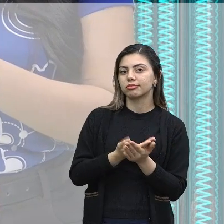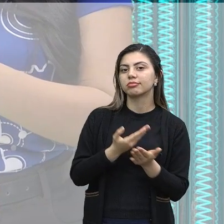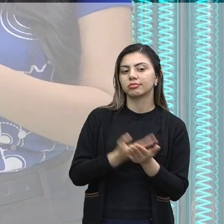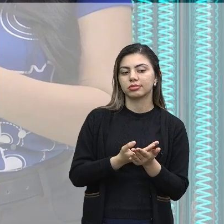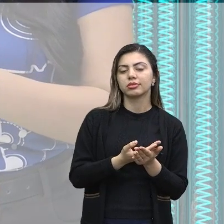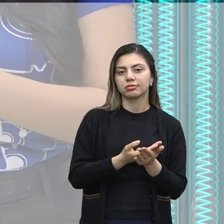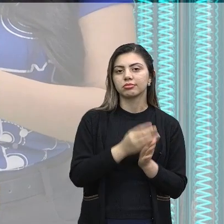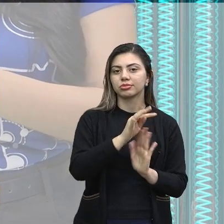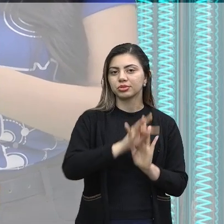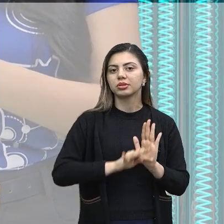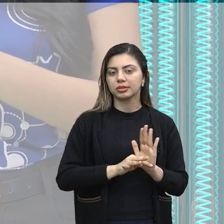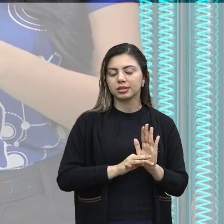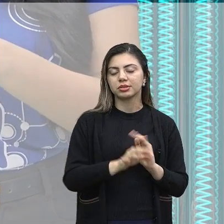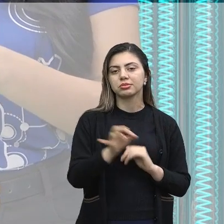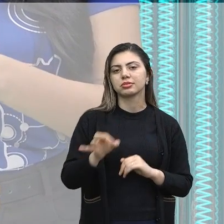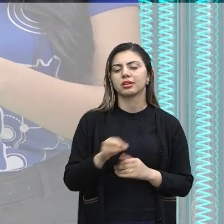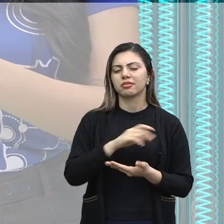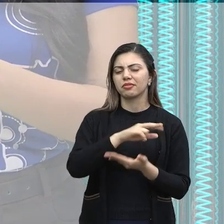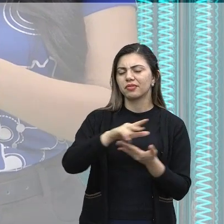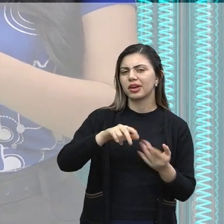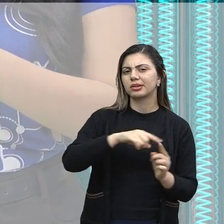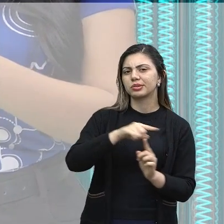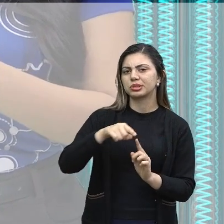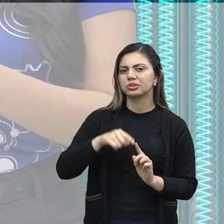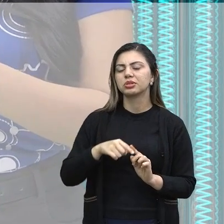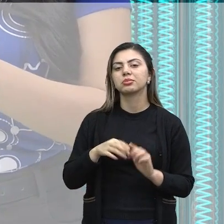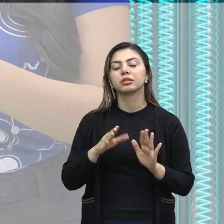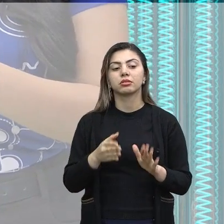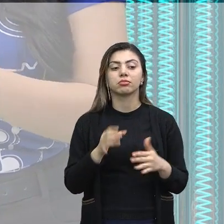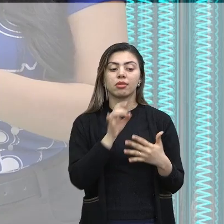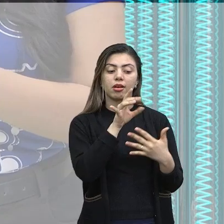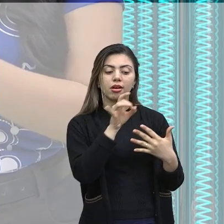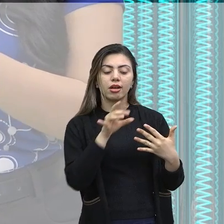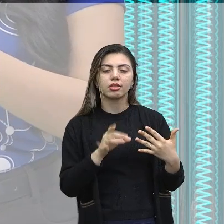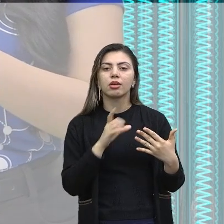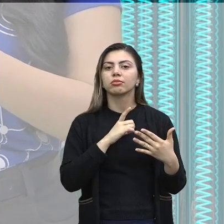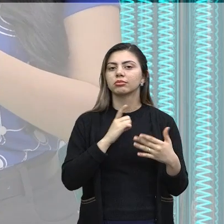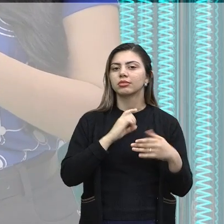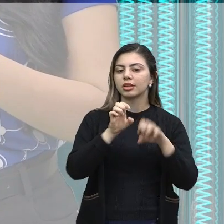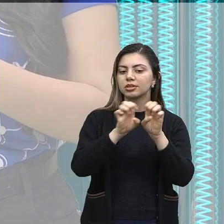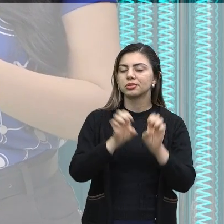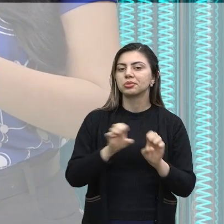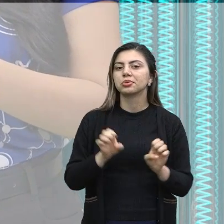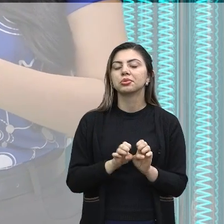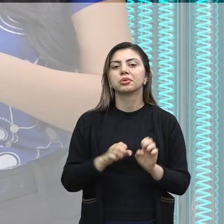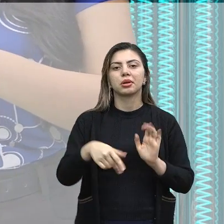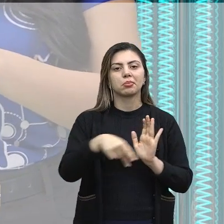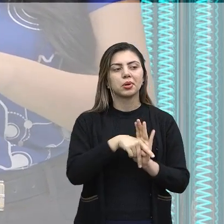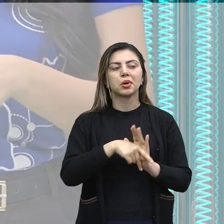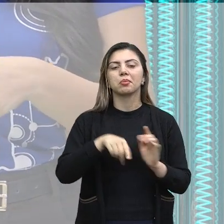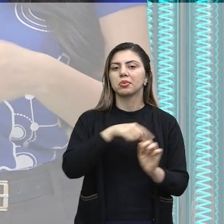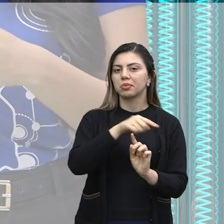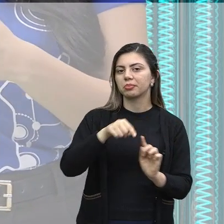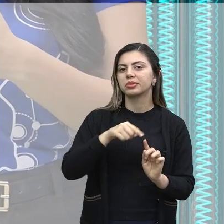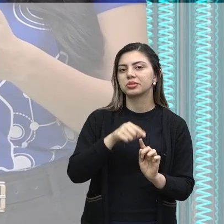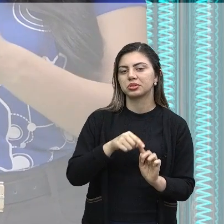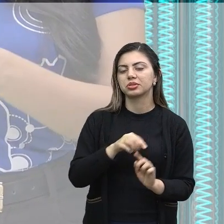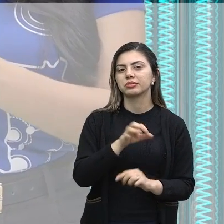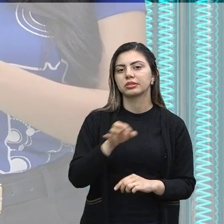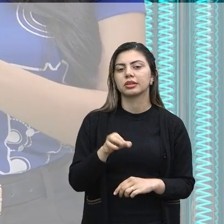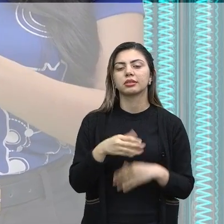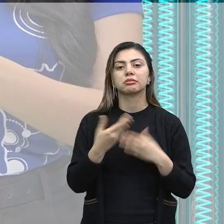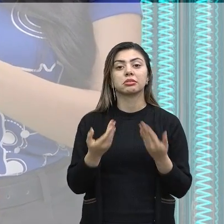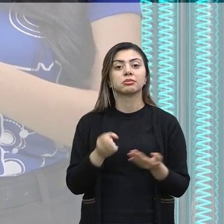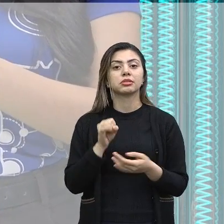de gêneros textuais. Vimos que cada um deles tem uma estrutura, um objetivo, que conhecer